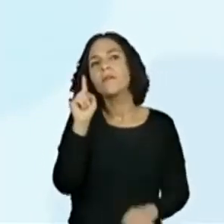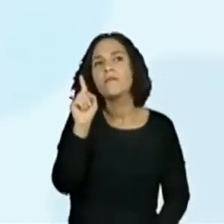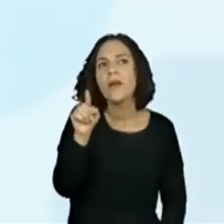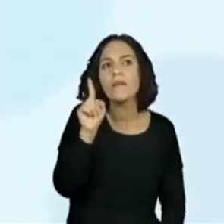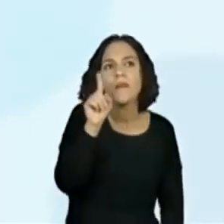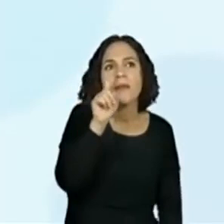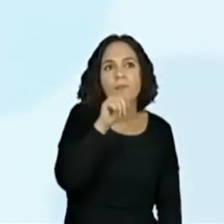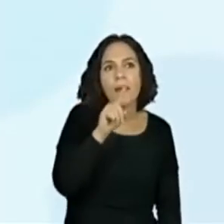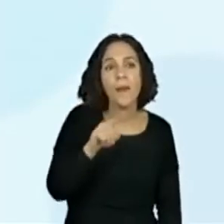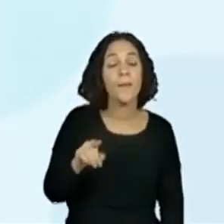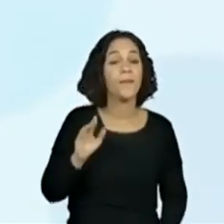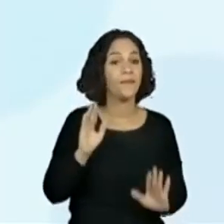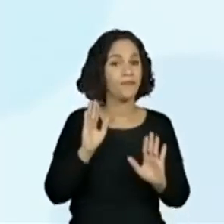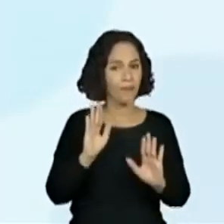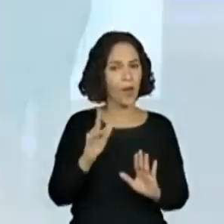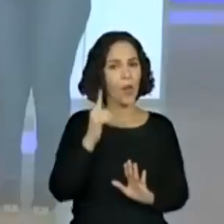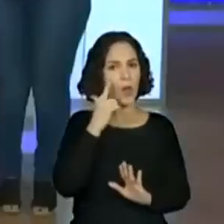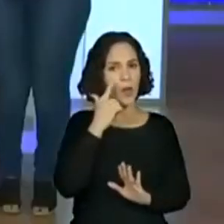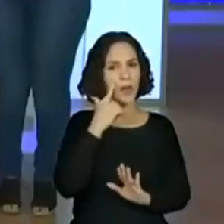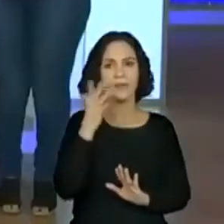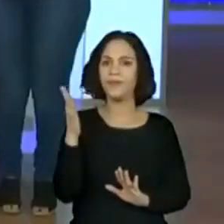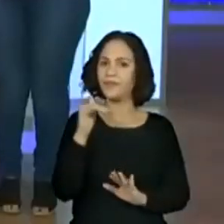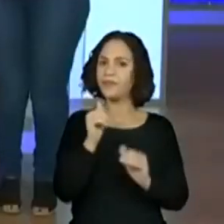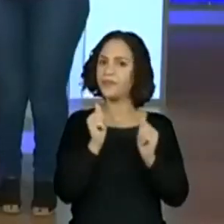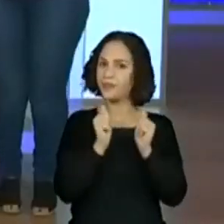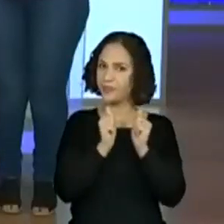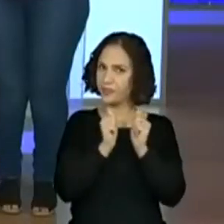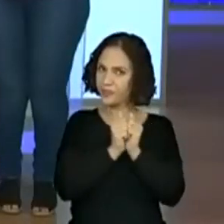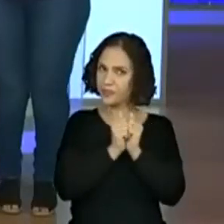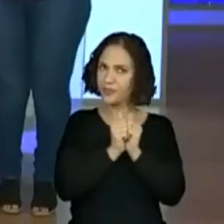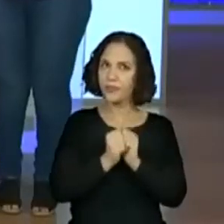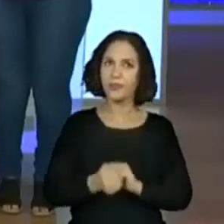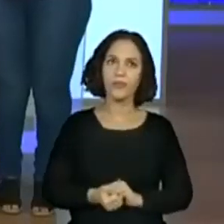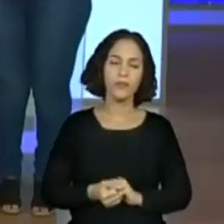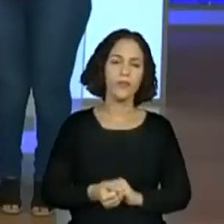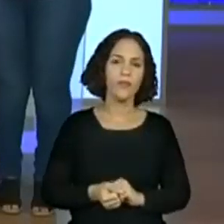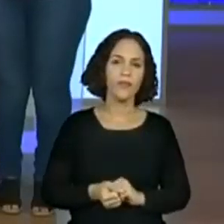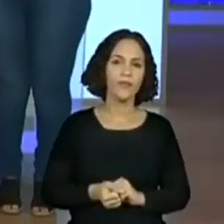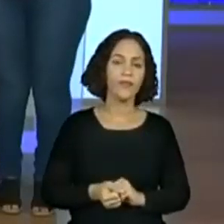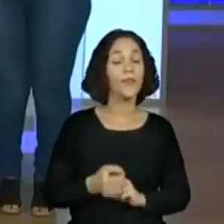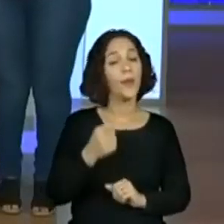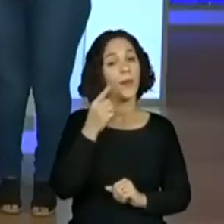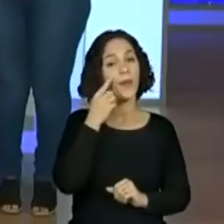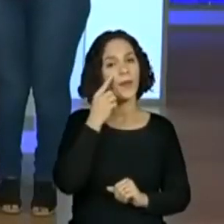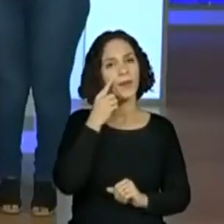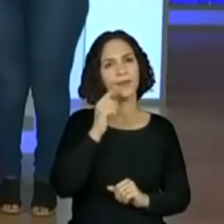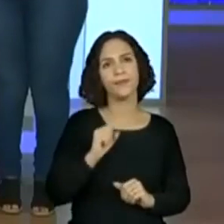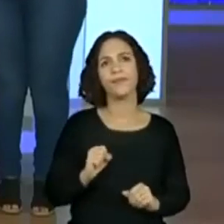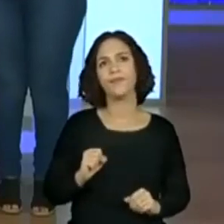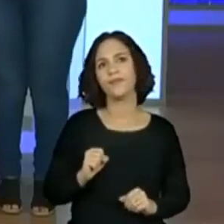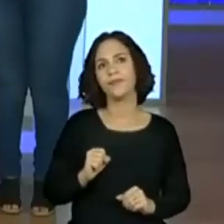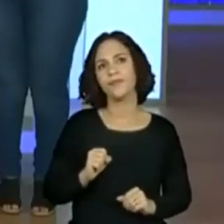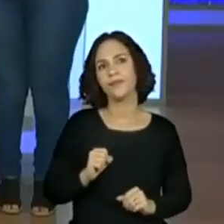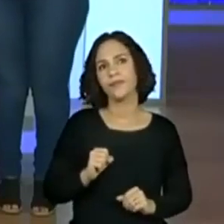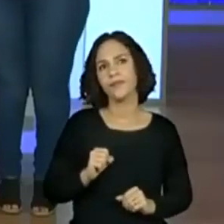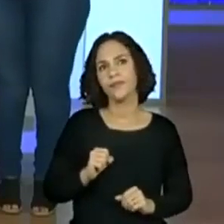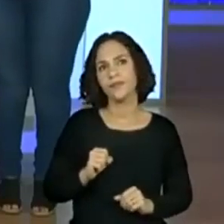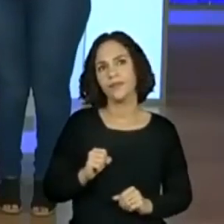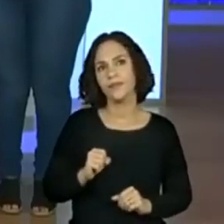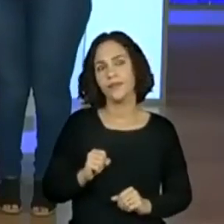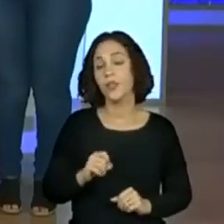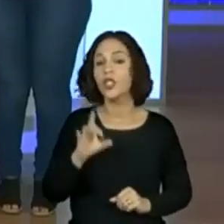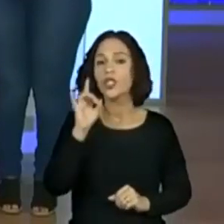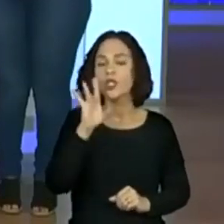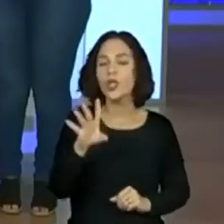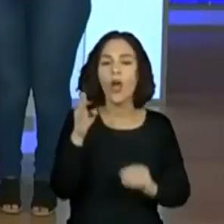Isso. Mas a gente precisa fazer junto, né? Já vamos tiveram lá, tempo de juntinhos. Vocês? Vamos fazer junto. Olha só. Se eu pegar aqui, ó,